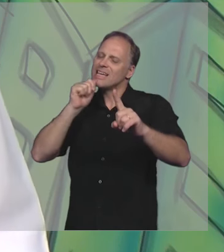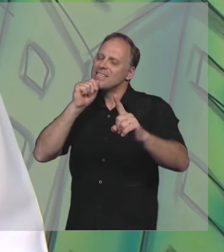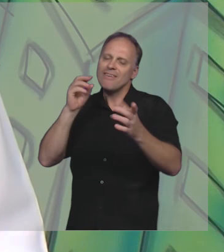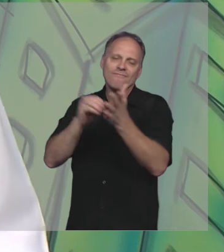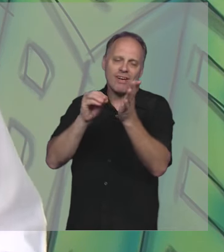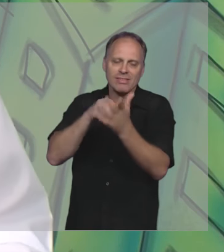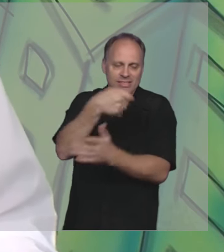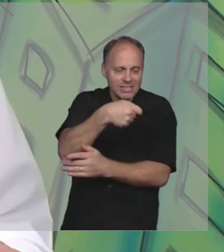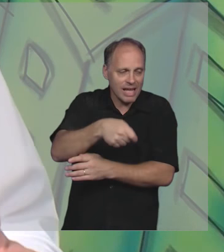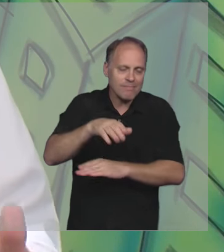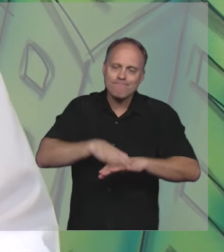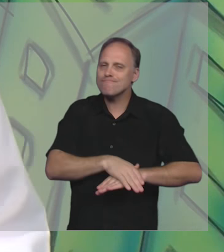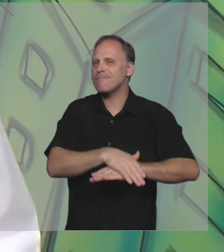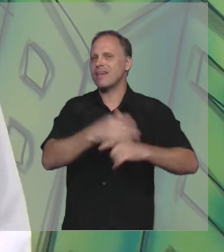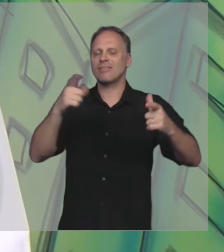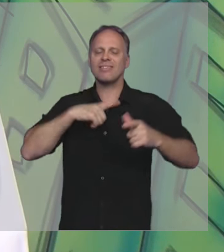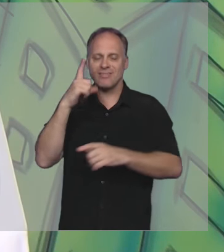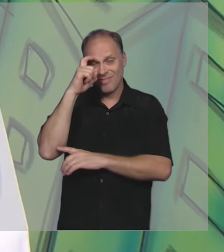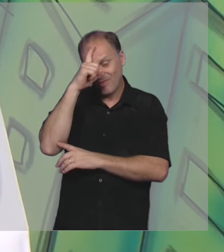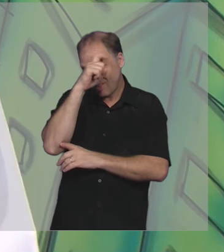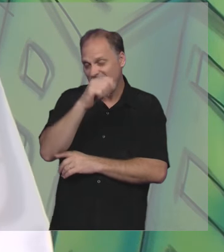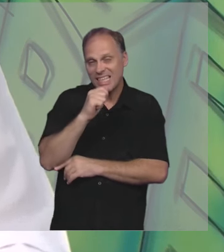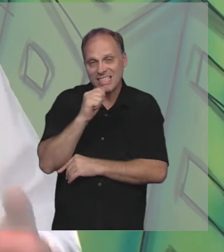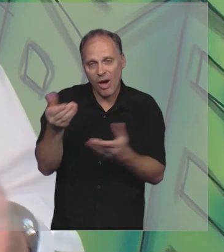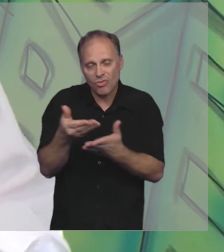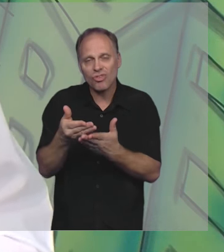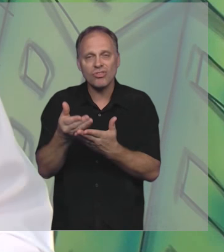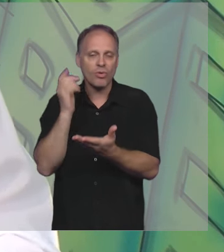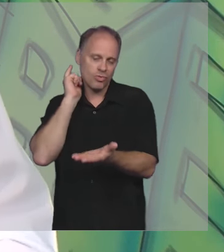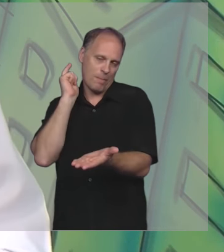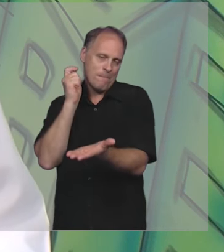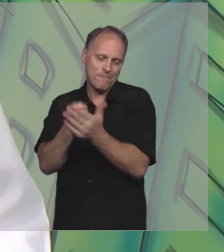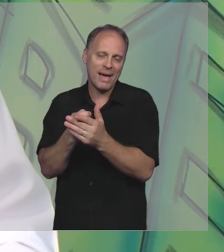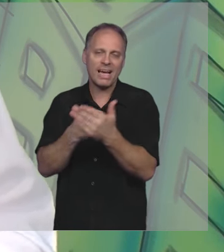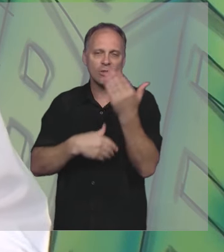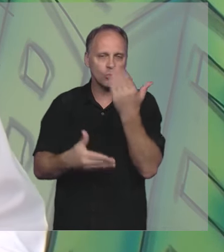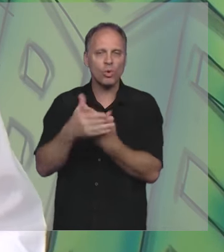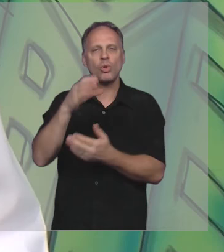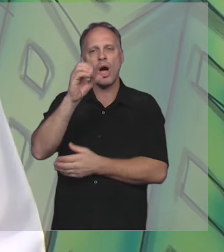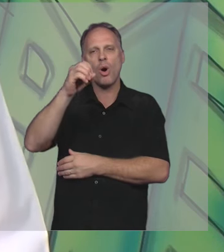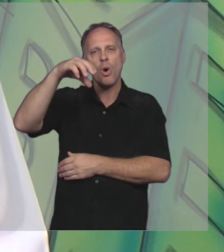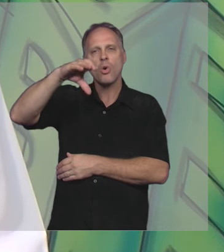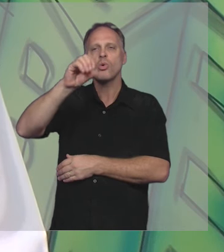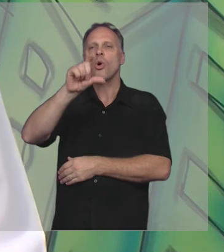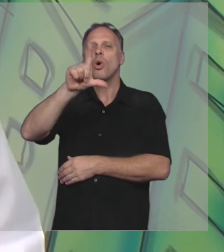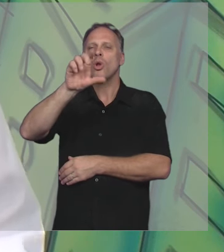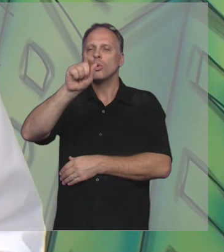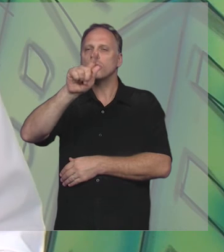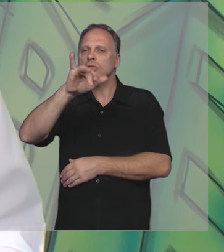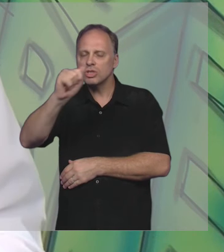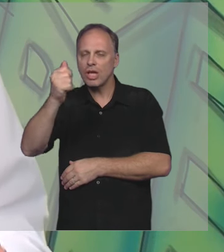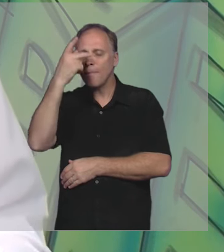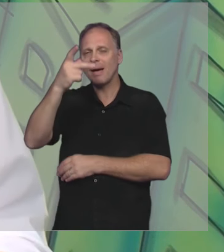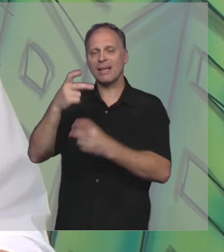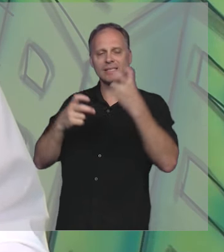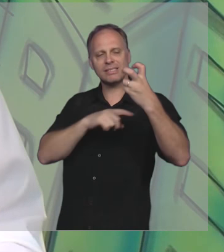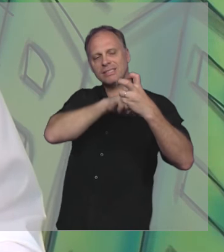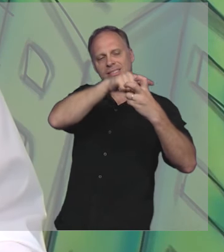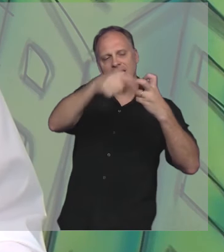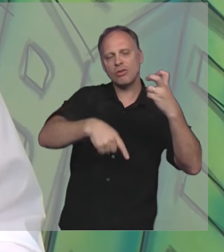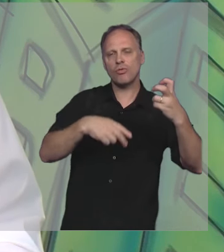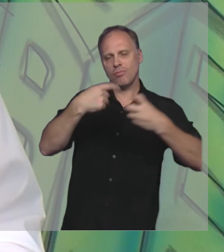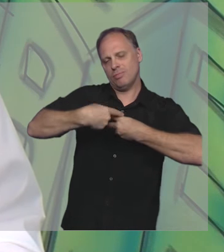nossas necessidades. Nós ainda temos uma dificuldade hoje de custear o tratamento para oncologia para esses 5 municípios. Então, sempre há